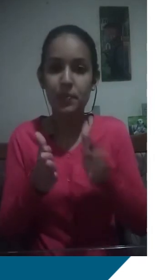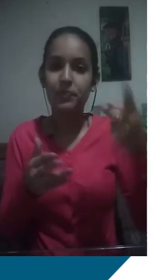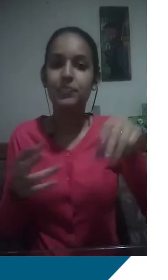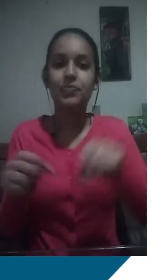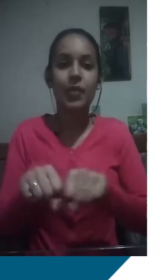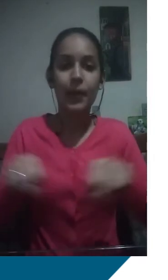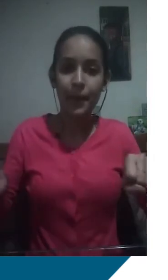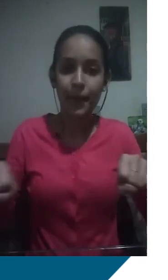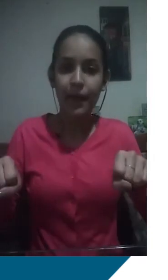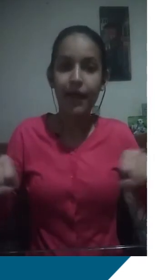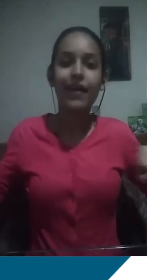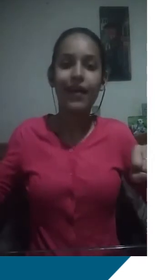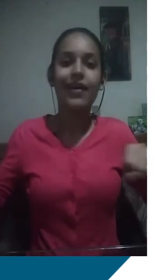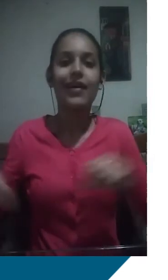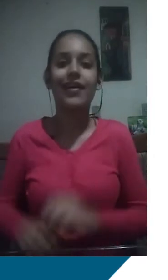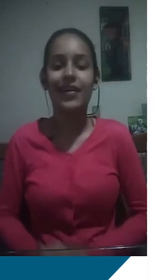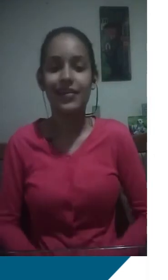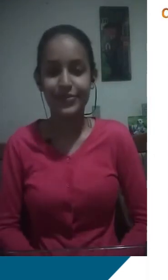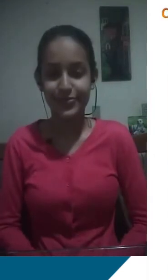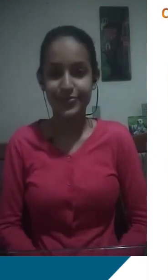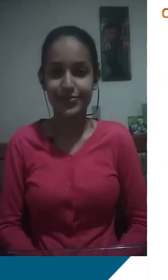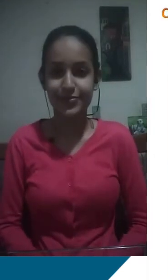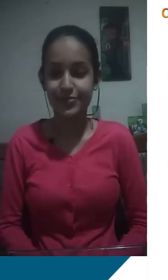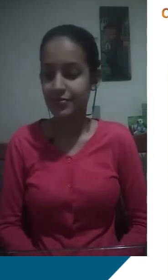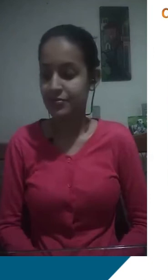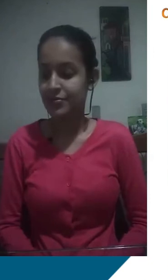para a estrutura do trilho. Né?